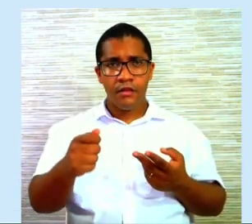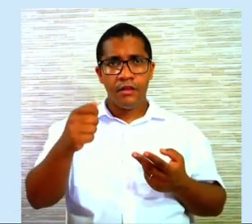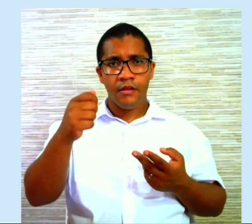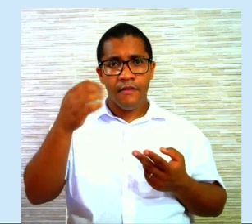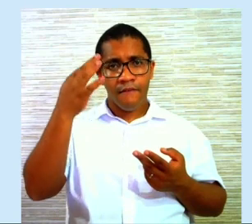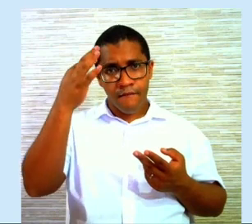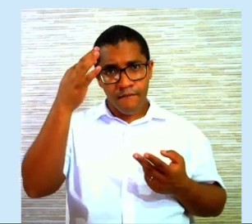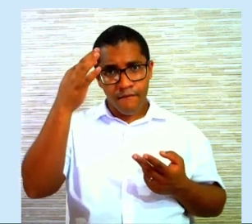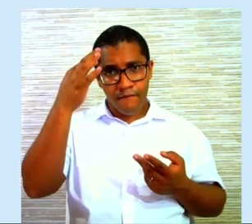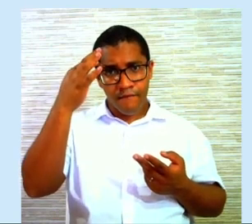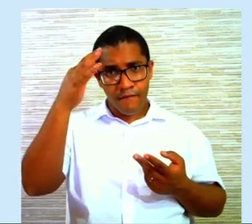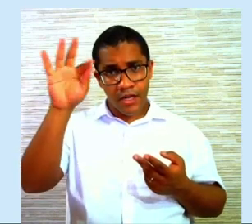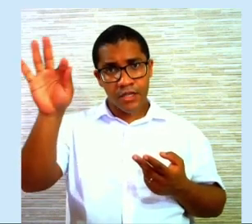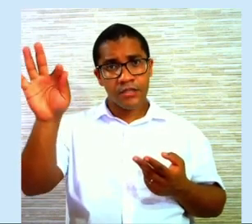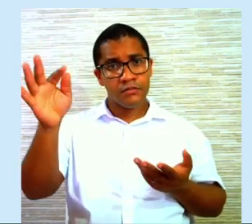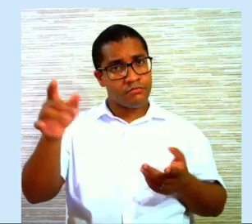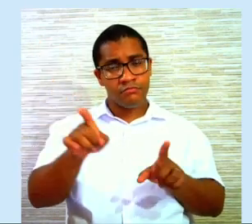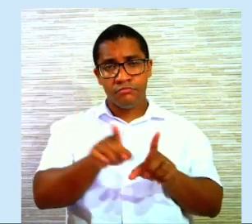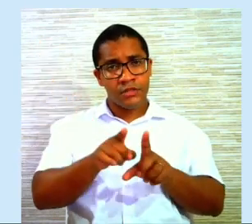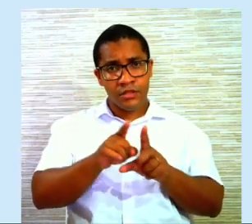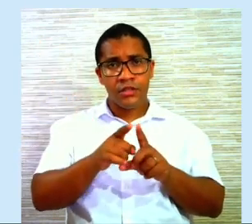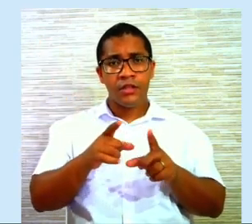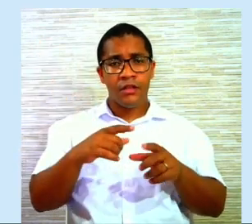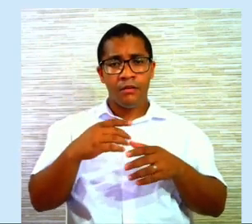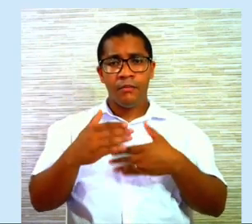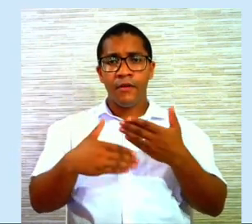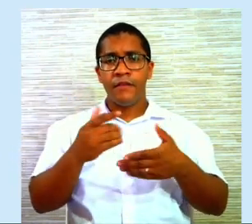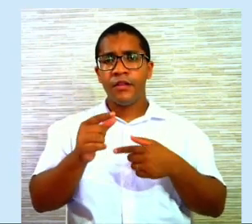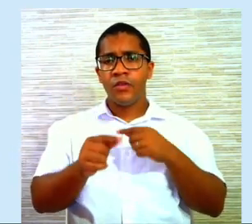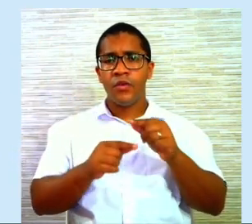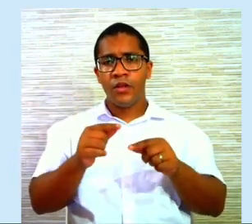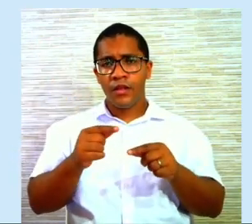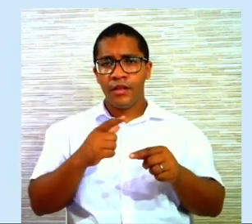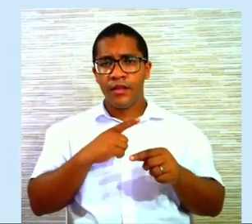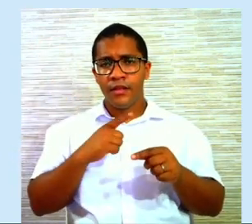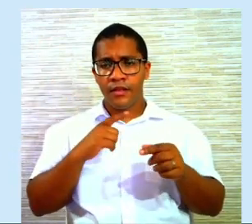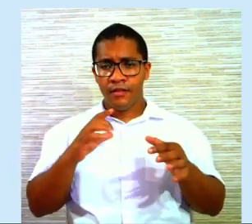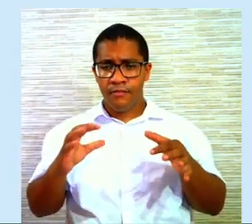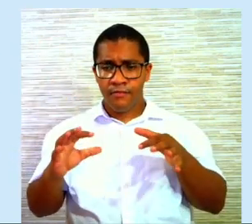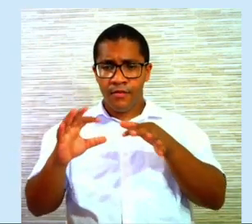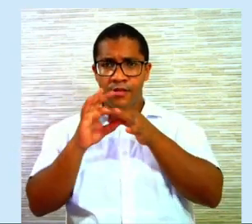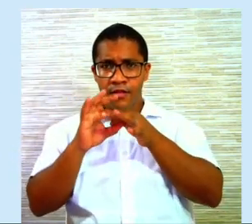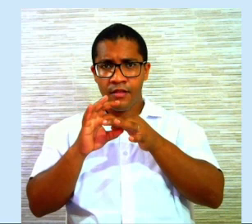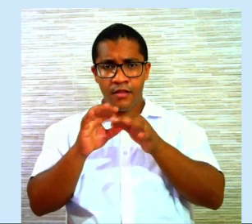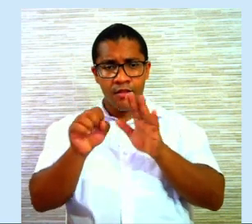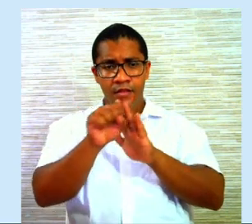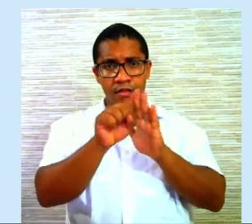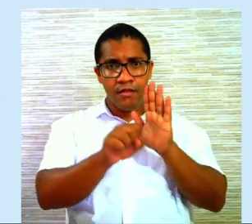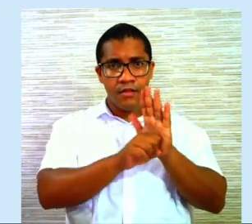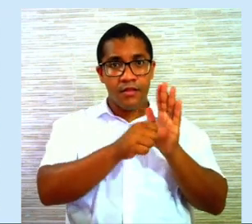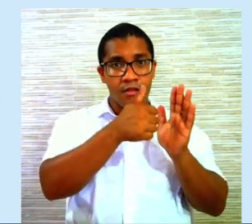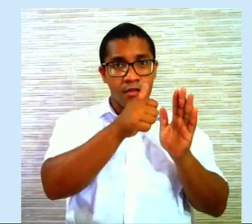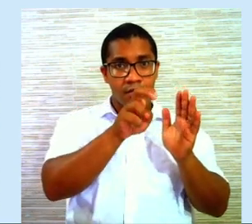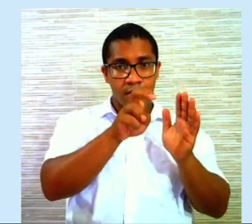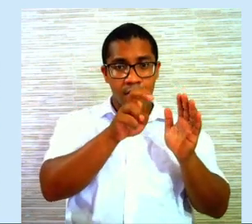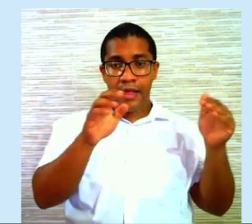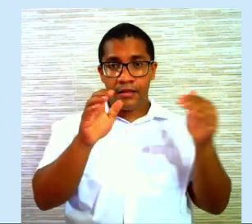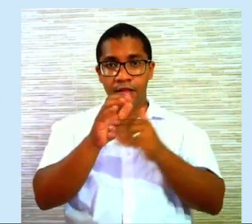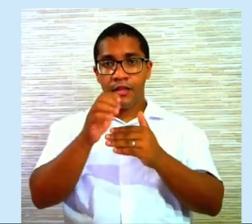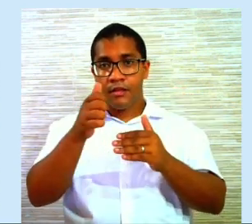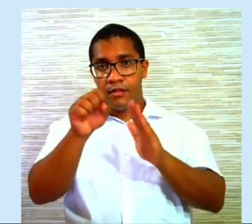diáspora entre o século XV e o século XIX. Então, milhões de